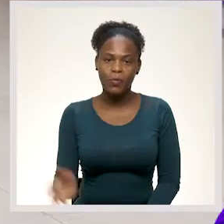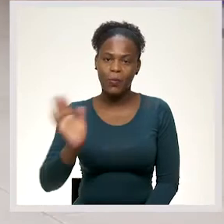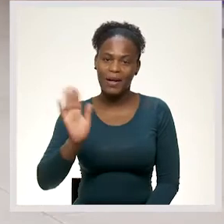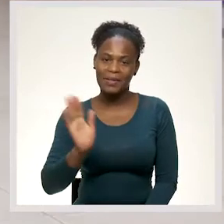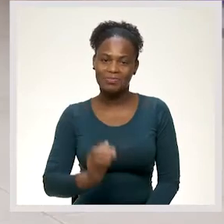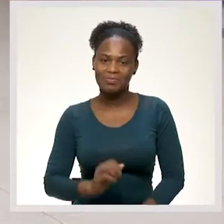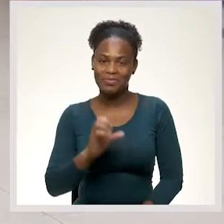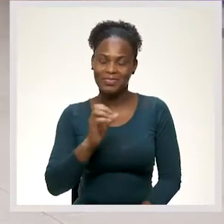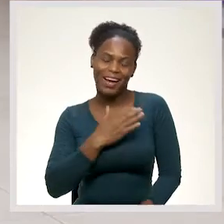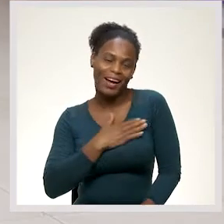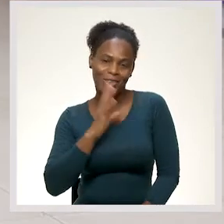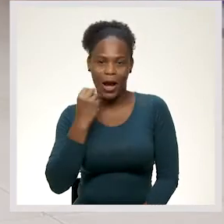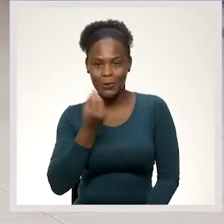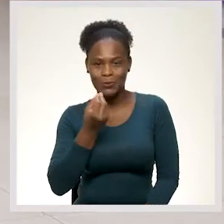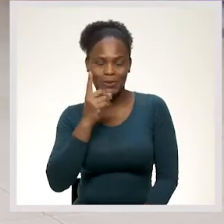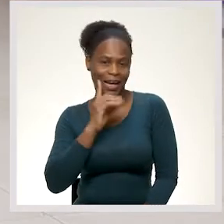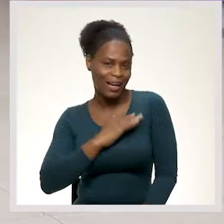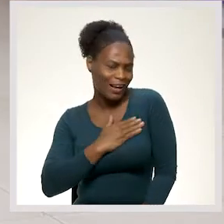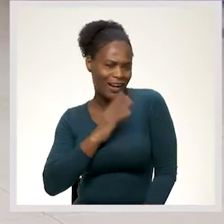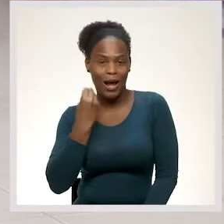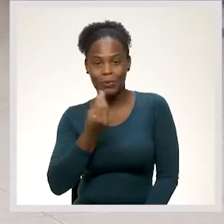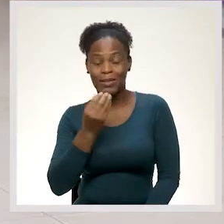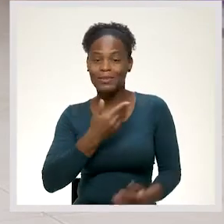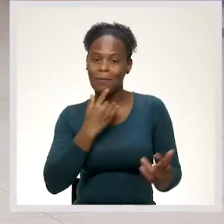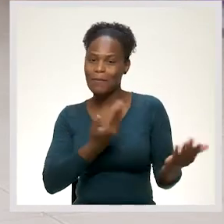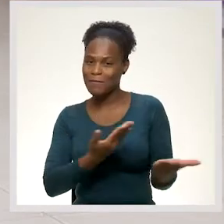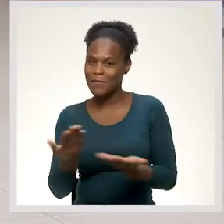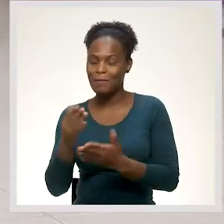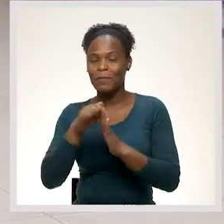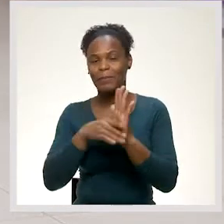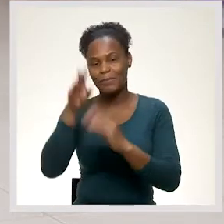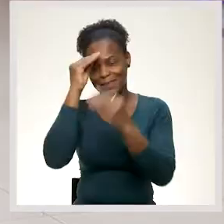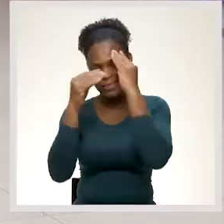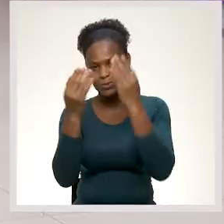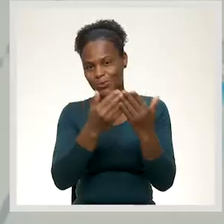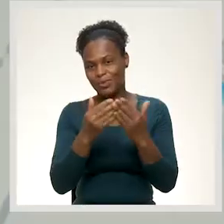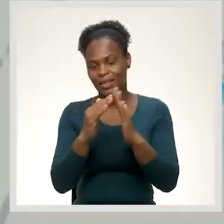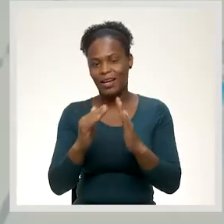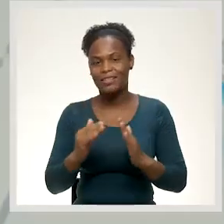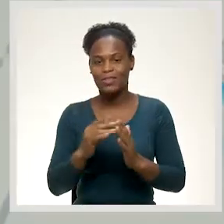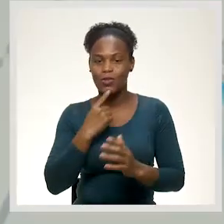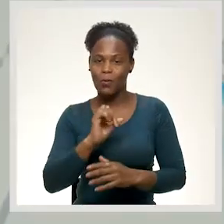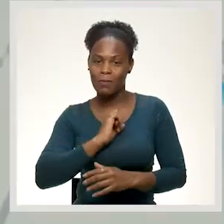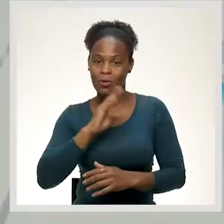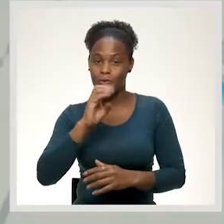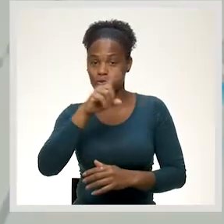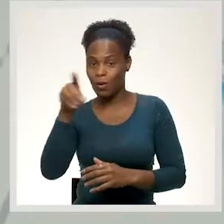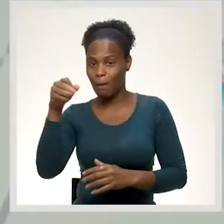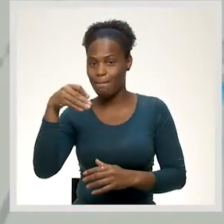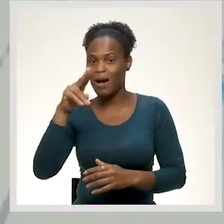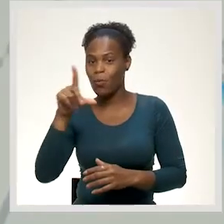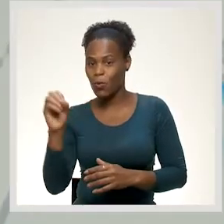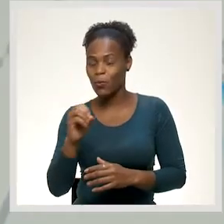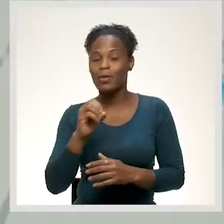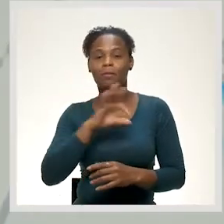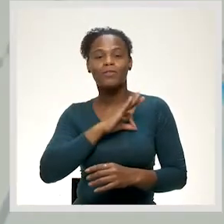Olá, caros alunos, caras alunas. Sejam bem-vindos ao programa Aprender e Estudar em Casa. Meu nome é João Paulo Oliveira, professor